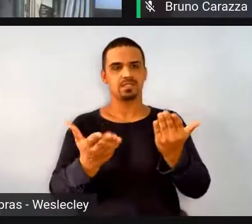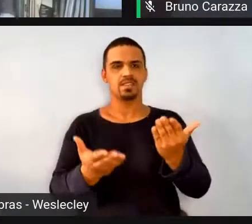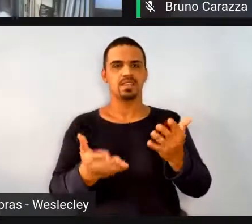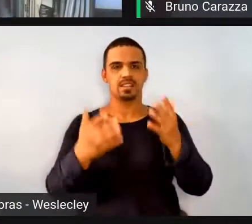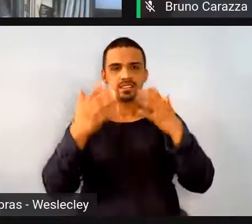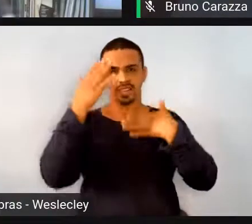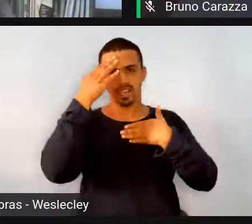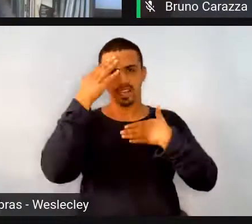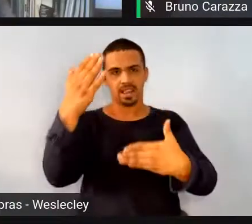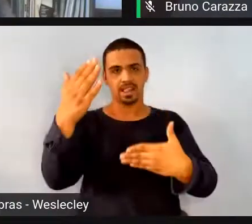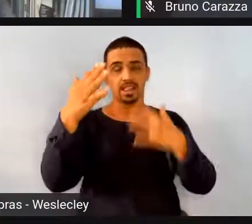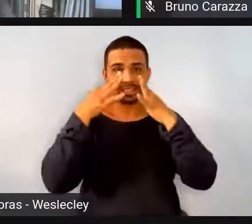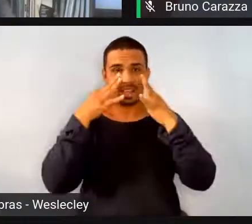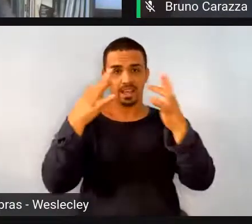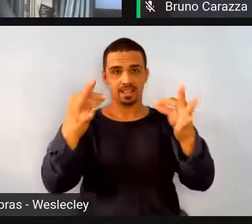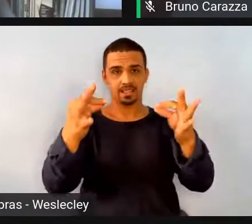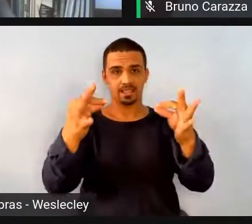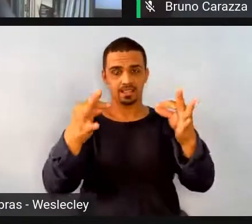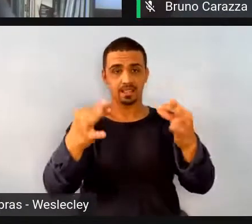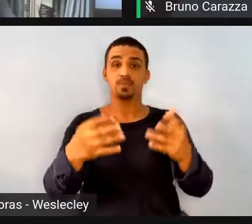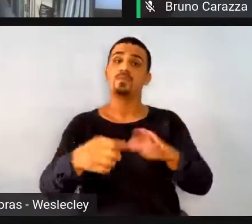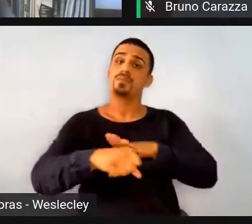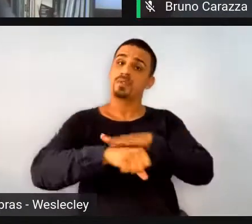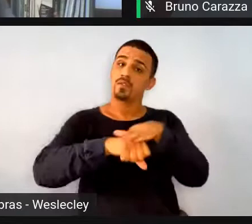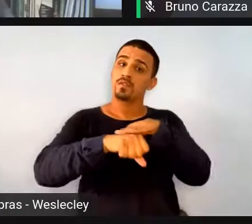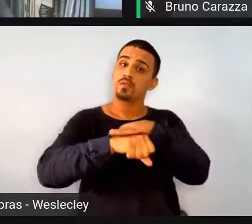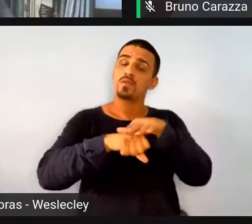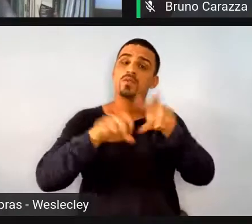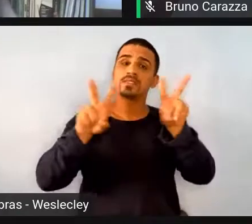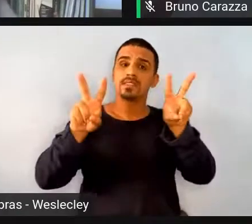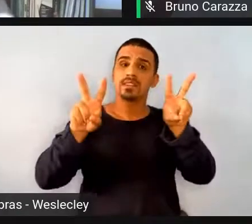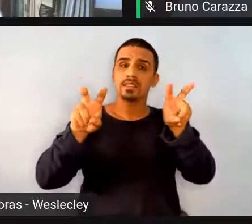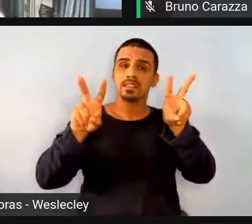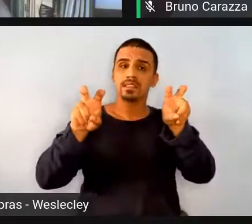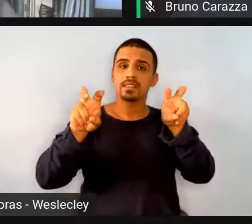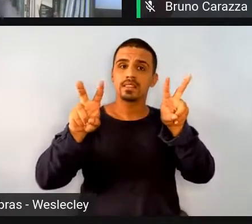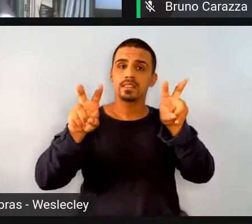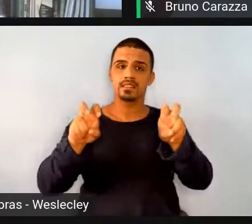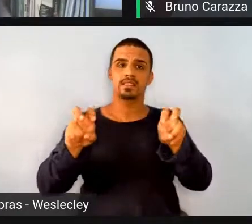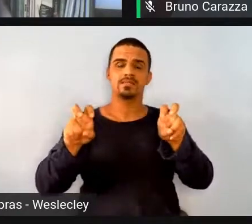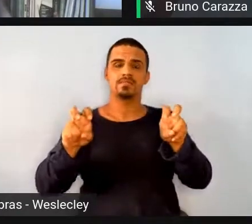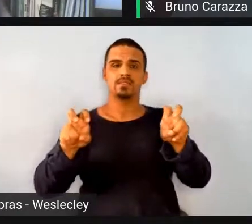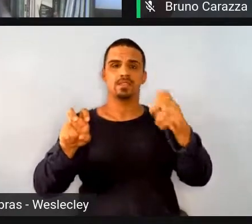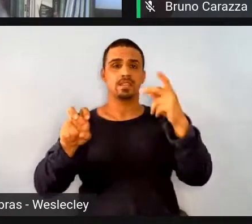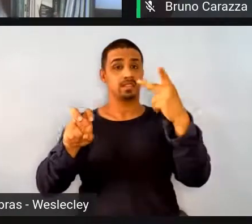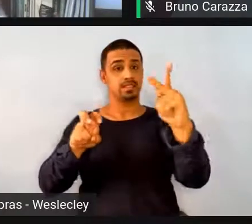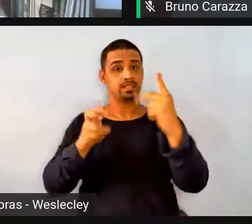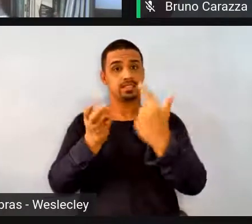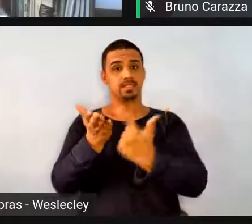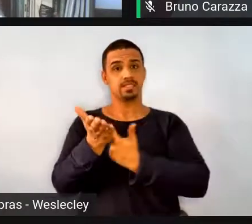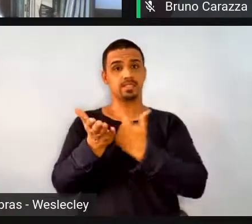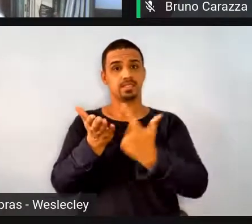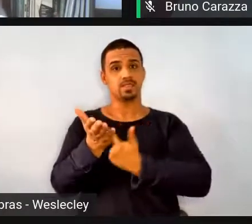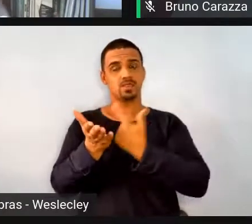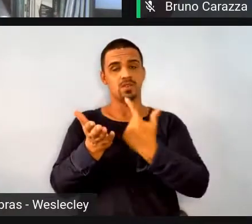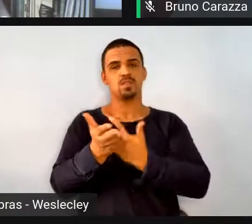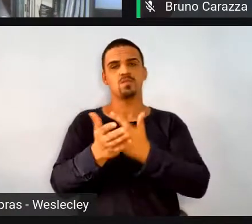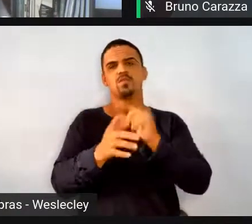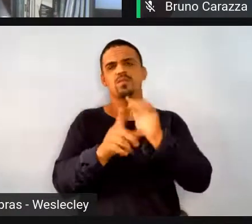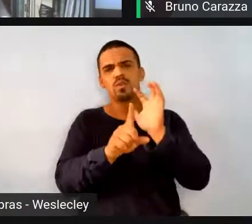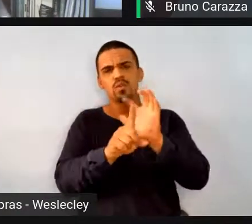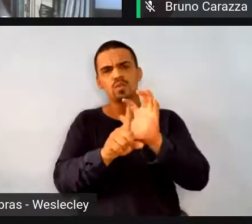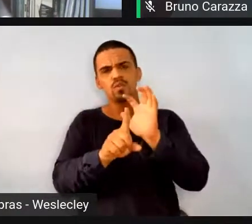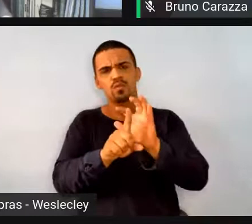E vamos conversar com você, inclusive, sobre um tema que é objeto do seu livro, né? Conversar sobre a influência